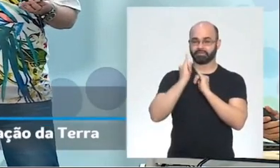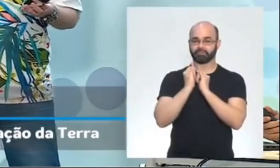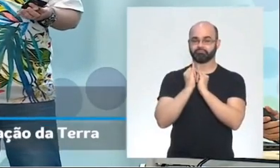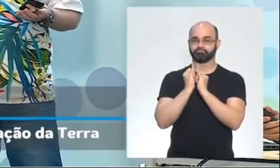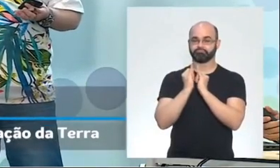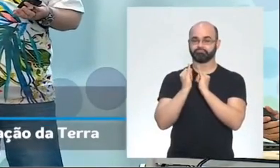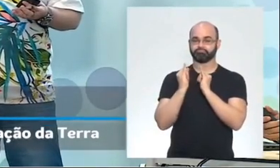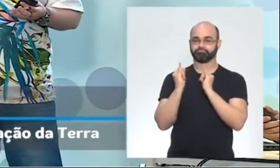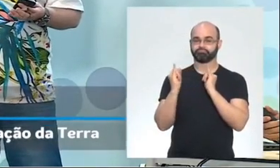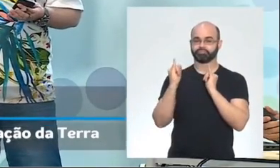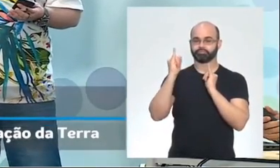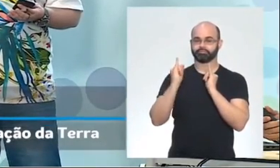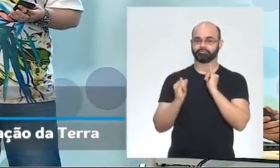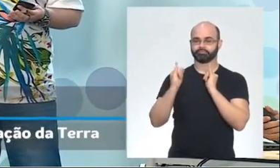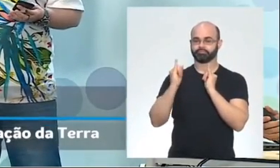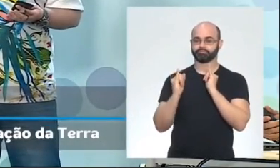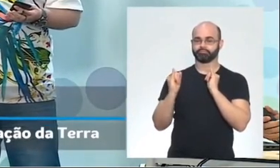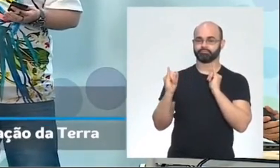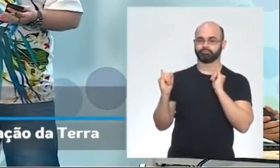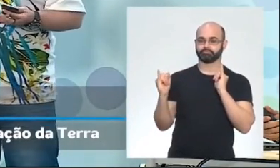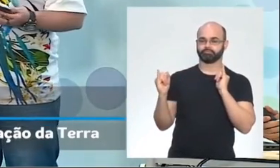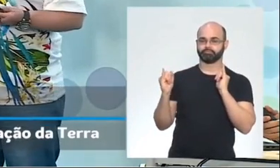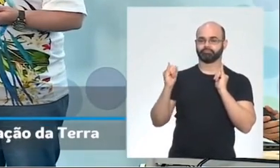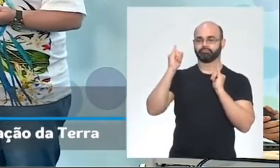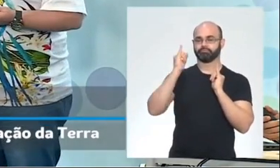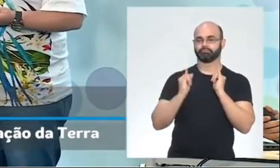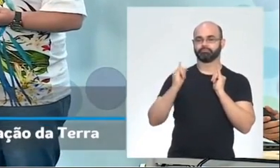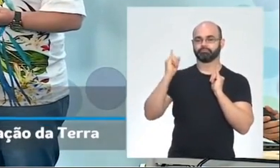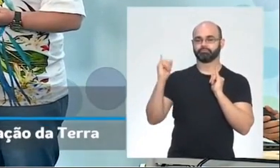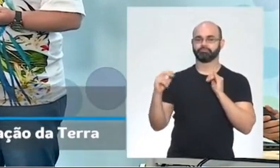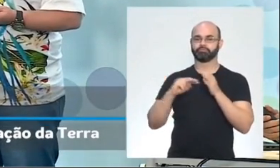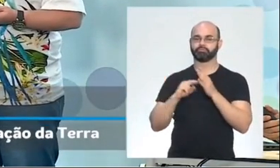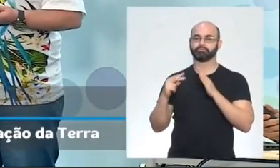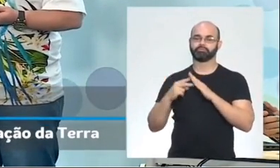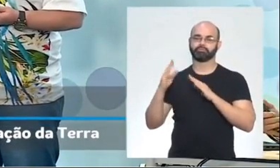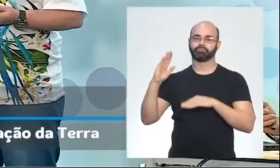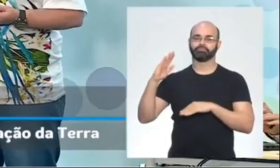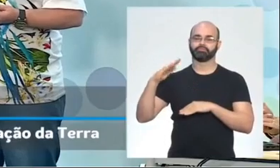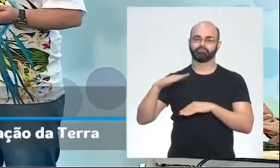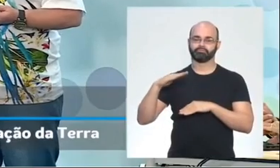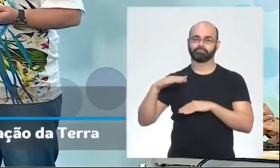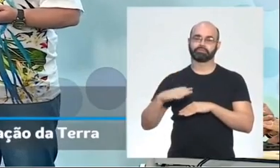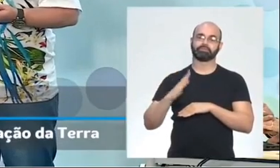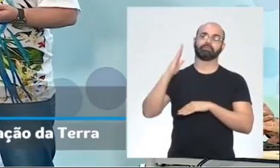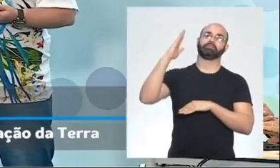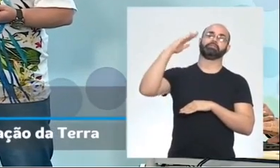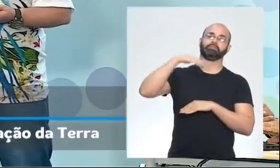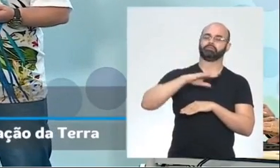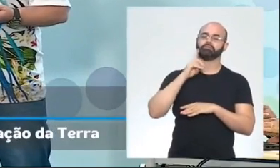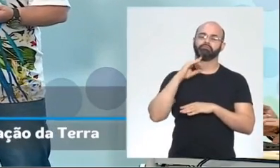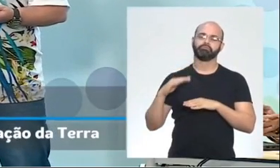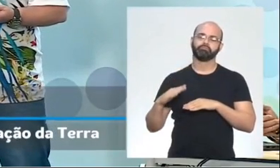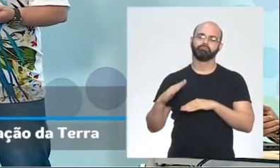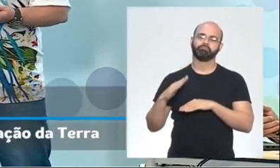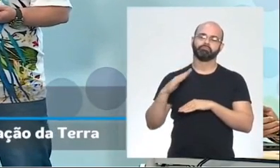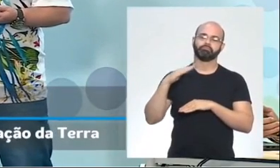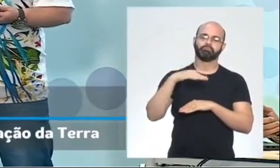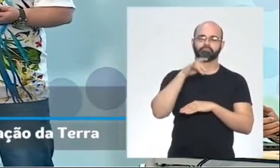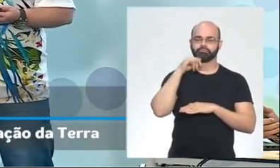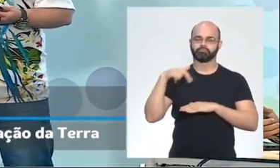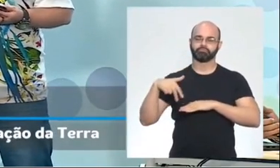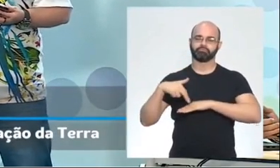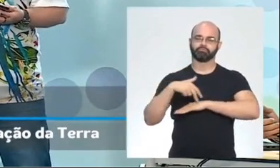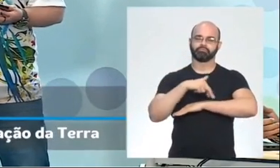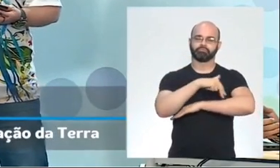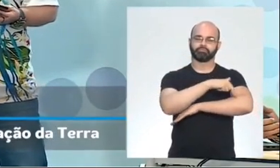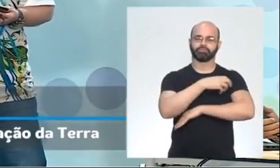altitude, uma distância maior de uma curva para outra, o terreno ele é menos acidentado. E aí você pode caminhar, né, com uma maior